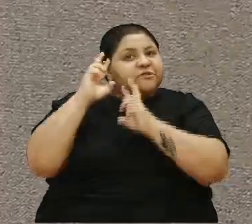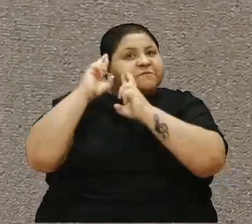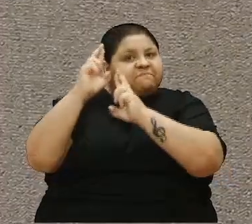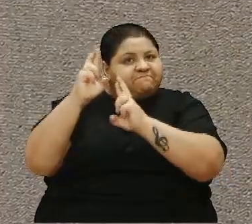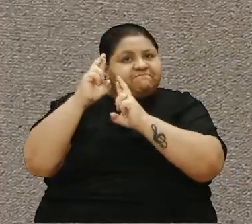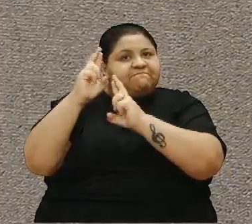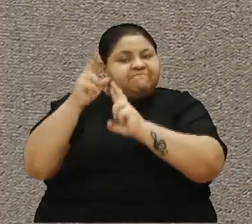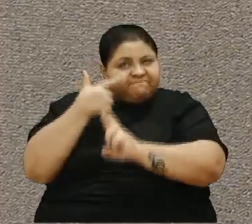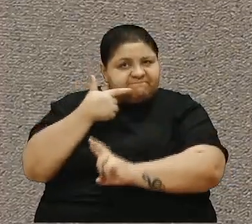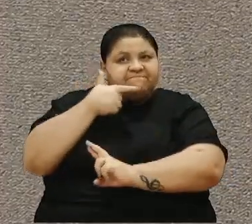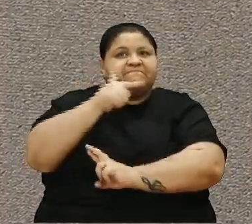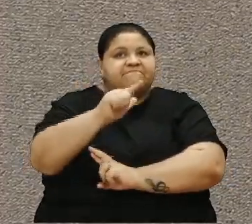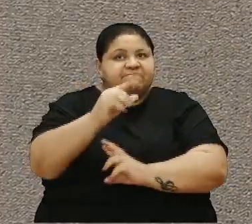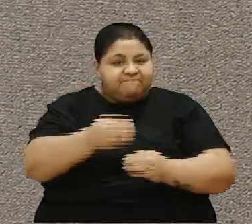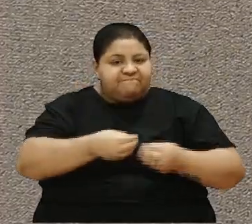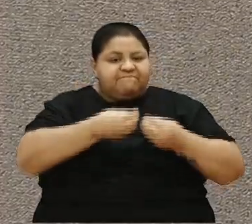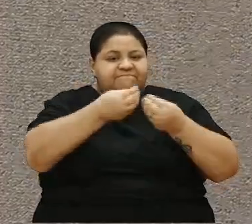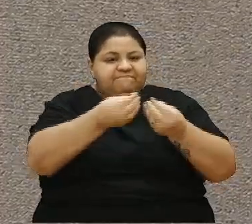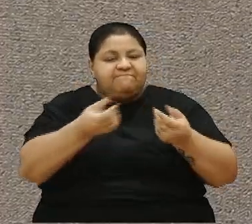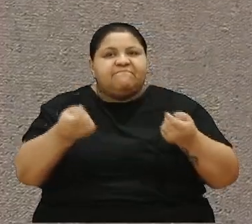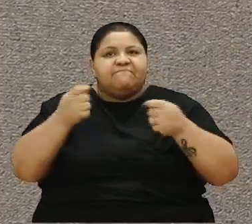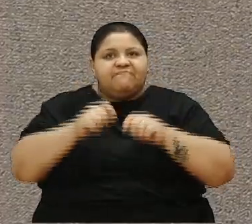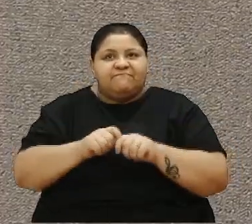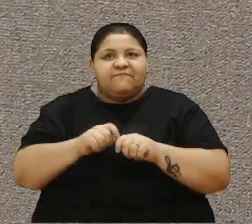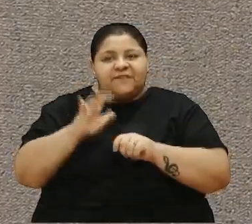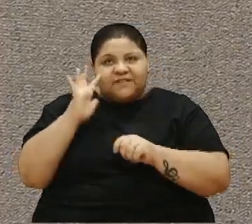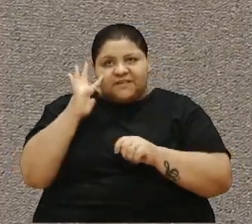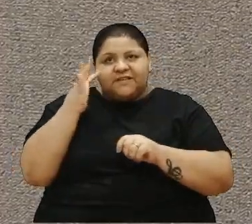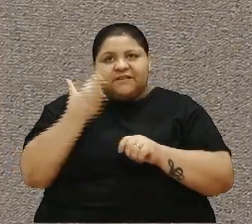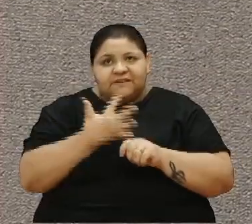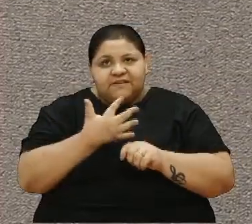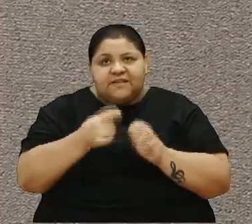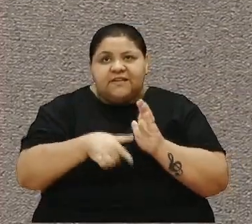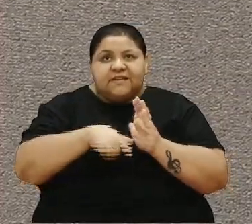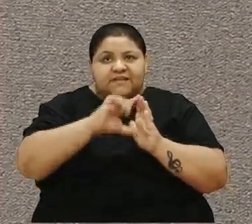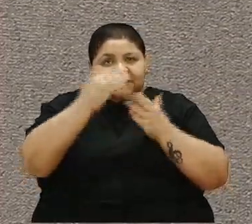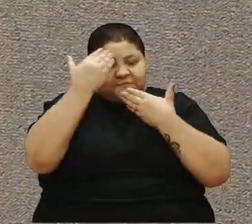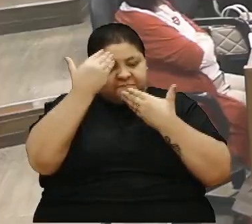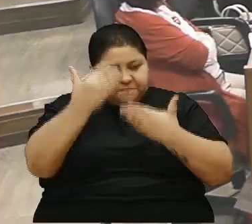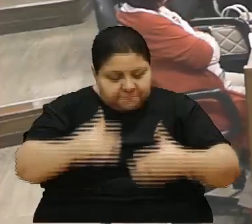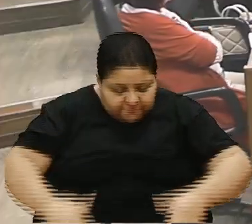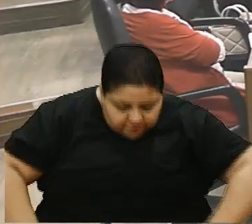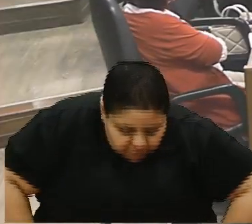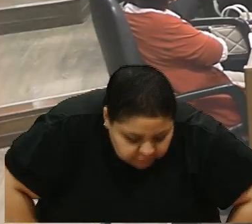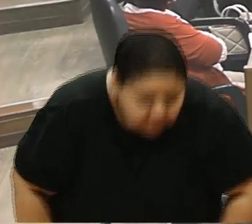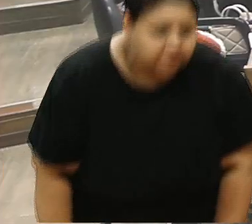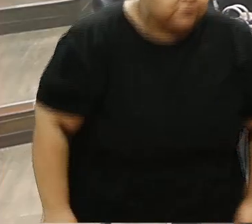de que a gente vai conseguir essa doação e precisamos que isso aconteça o quanto antes. Muito obrigada.